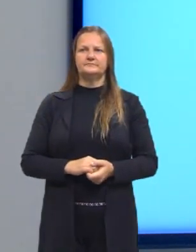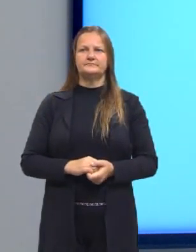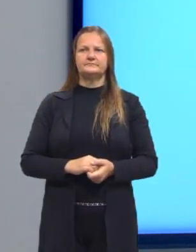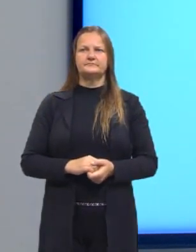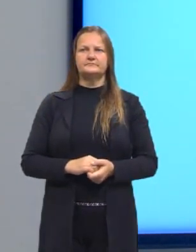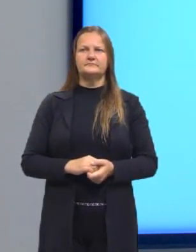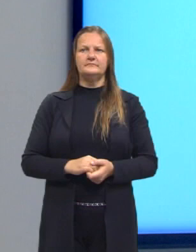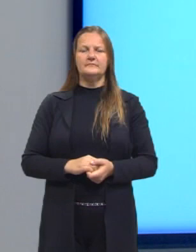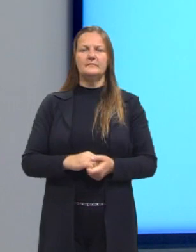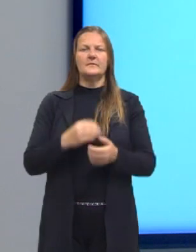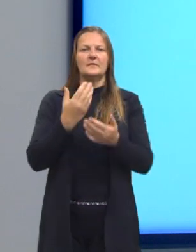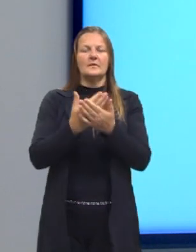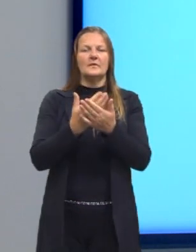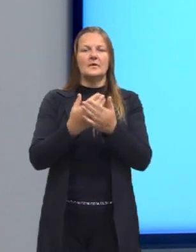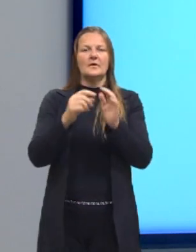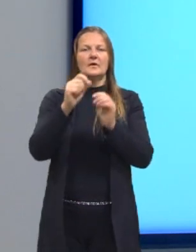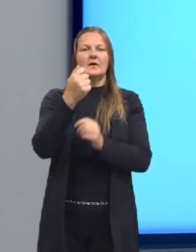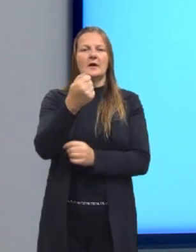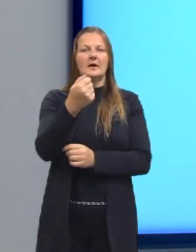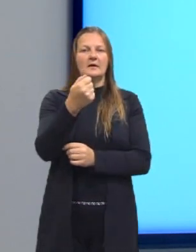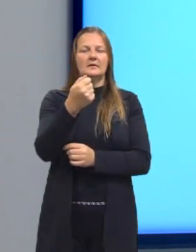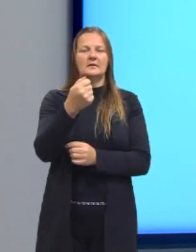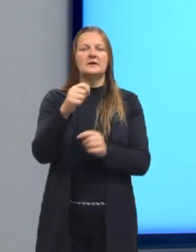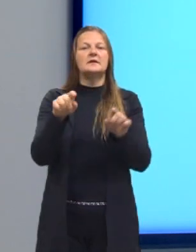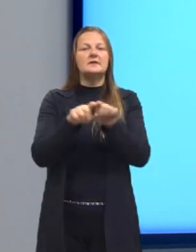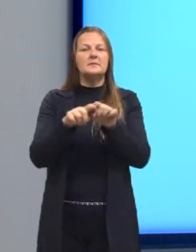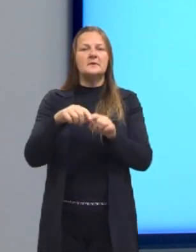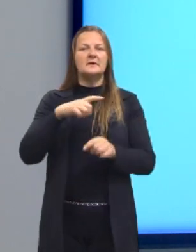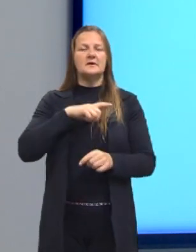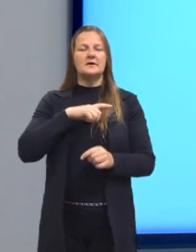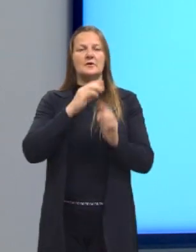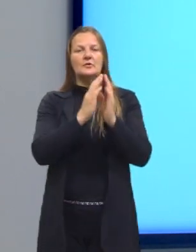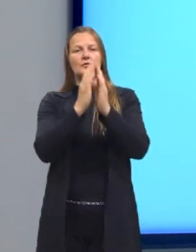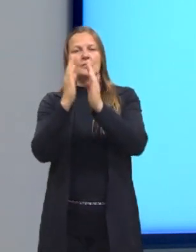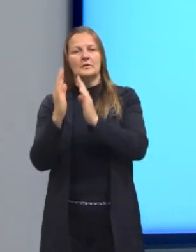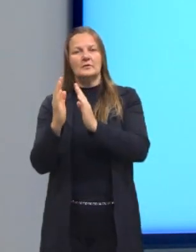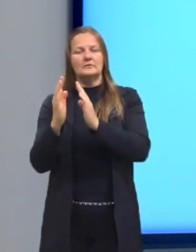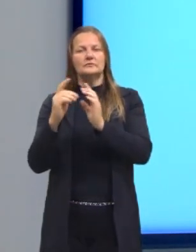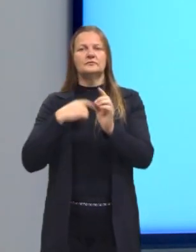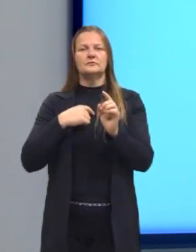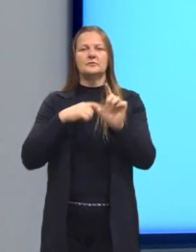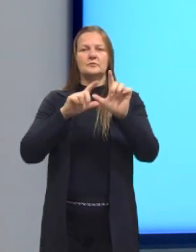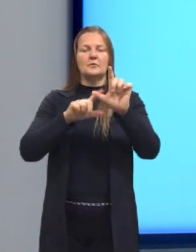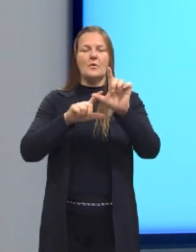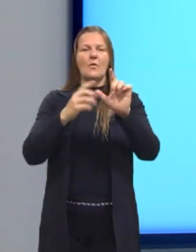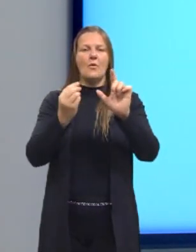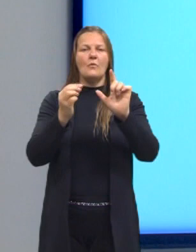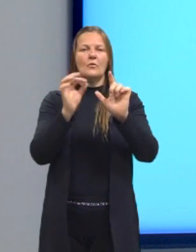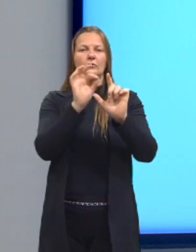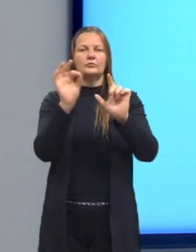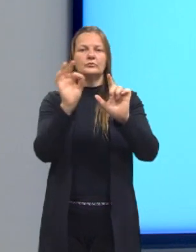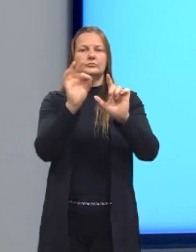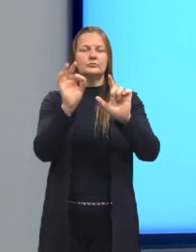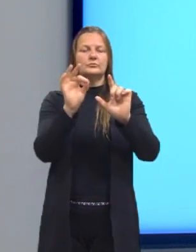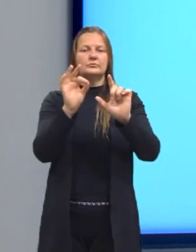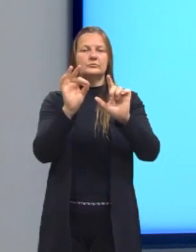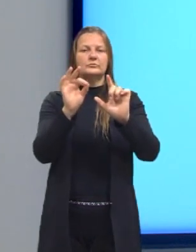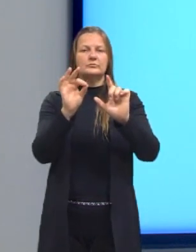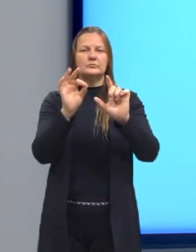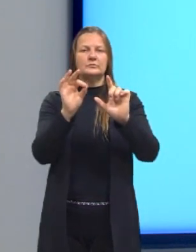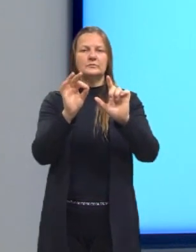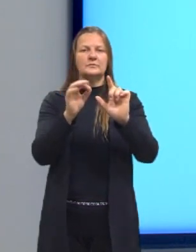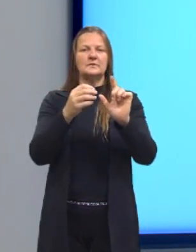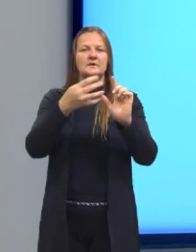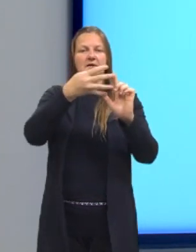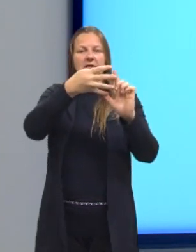por a mas agora o a minúsculo e nós temos ao ladinho sempre né a posição daquele elemento seguindo sempre